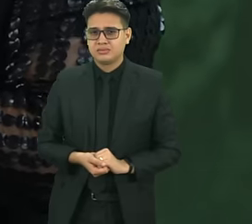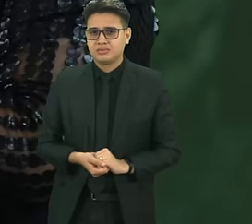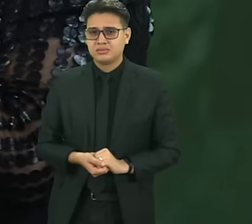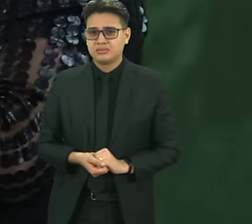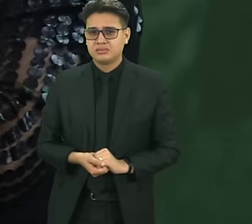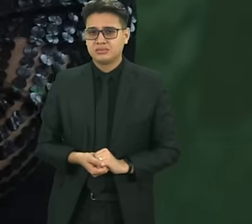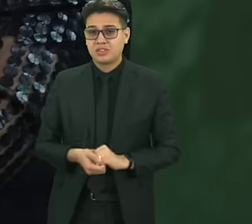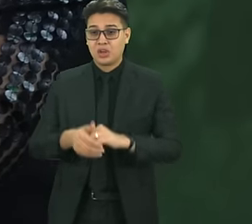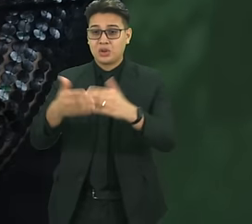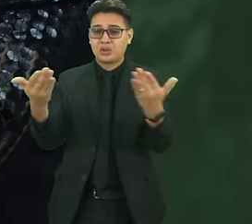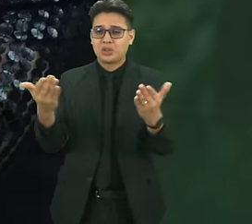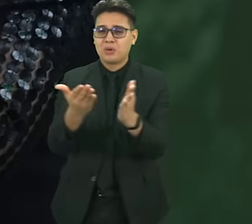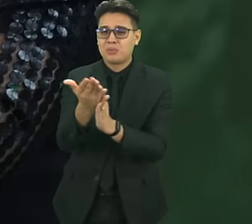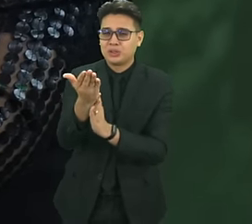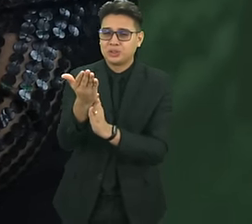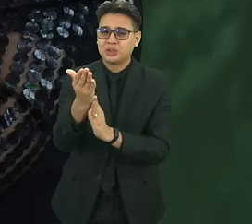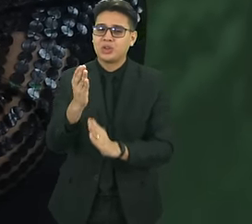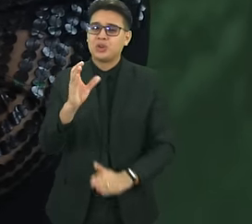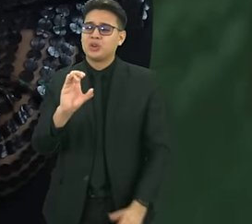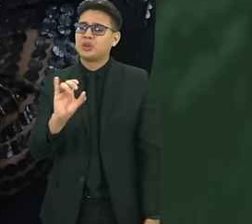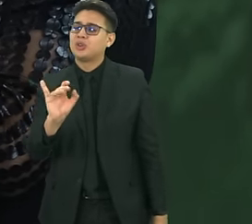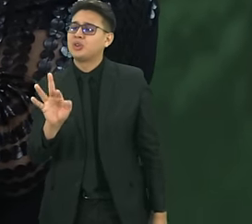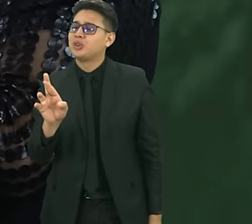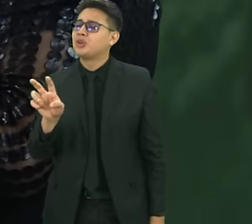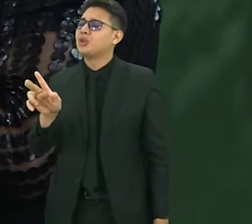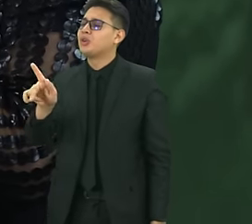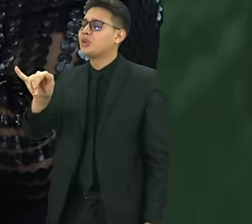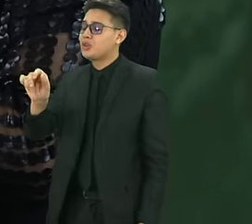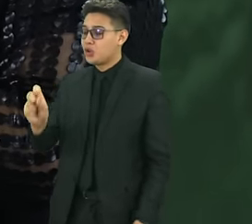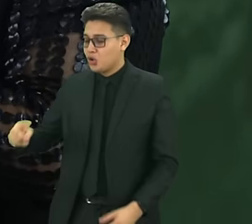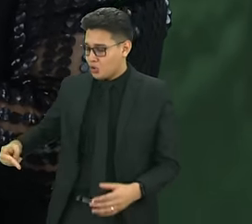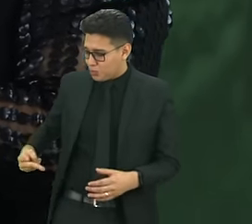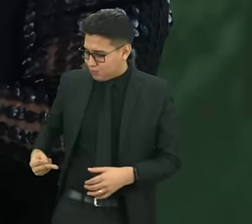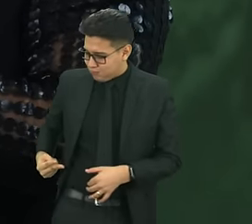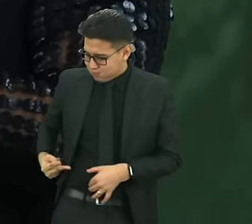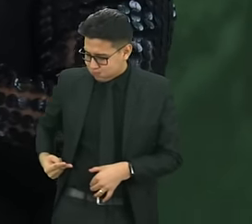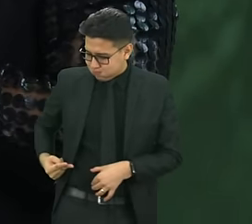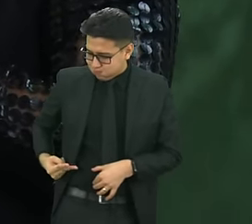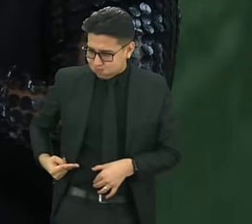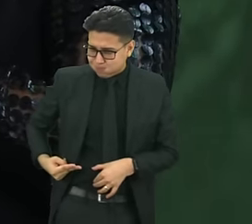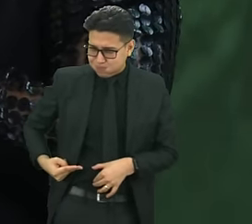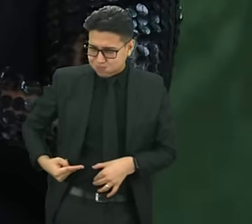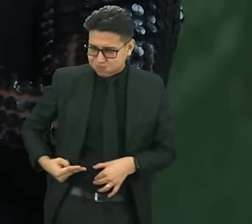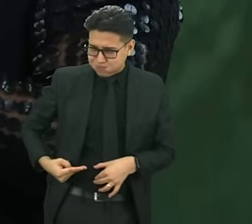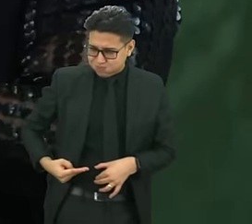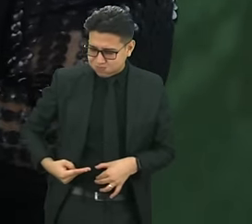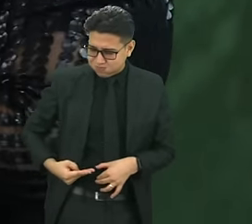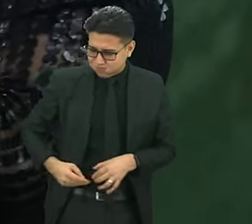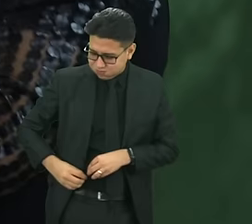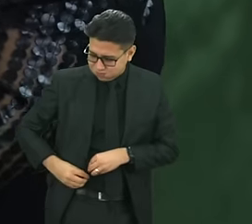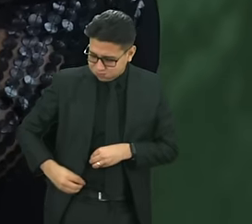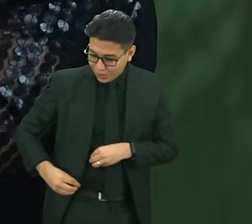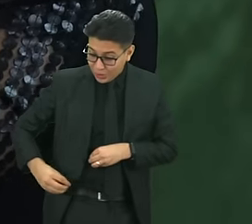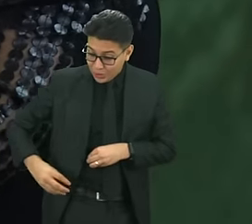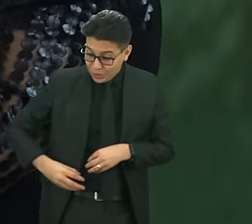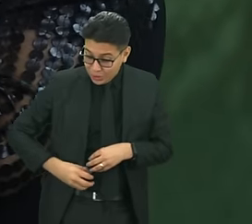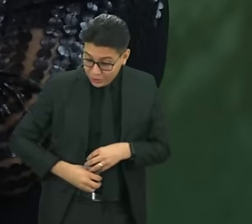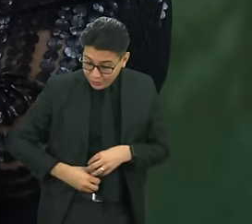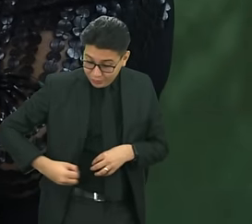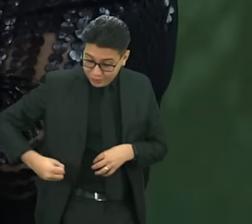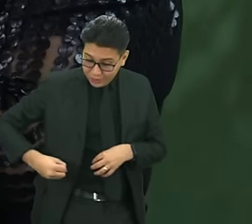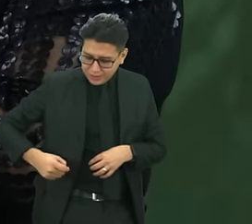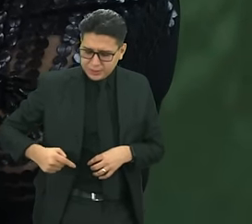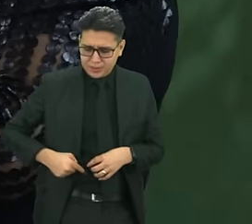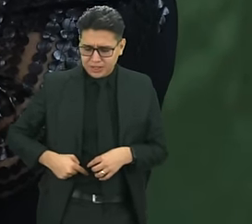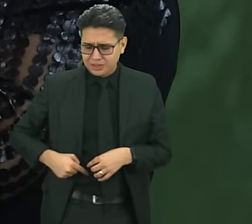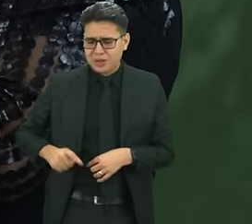E assim ele passou por aquela cirurgia. E eu fiquei em casa, às 7 horas da noite o telefone toca.